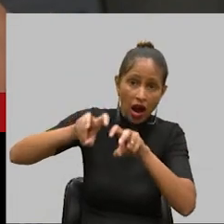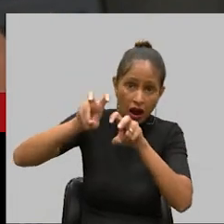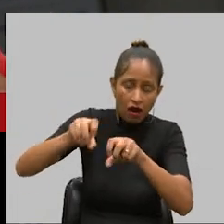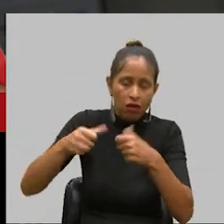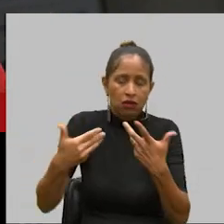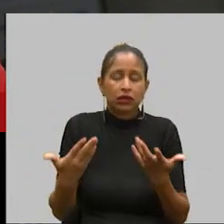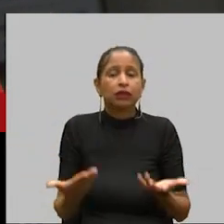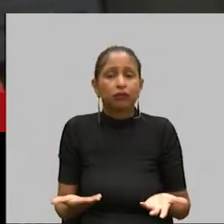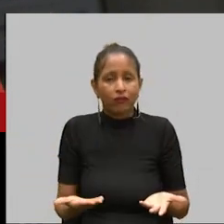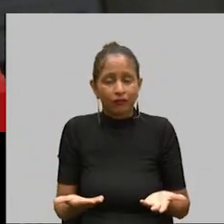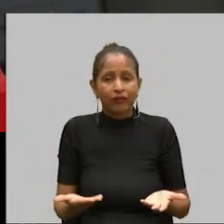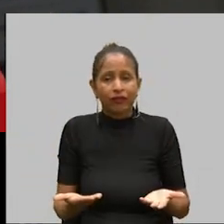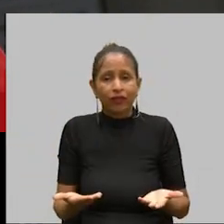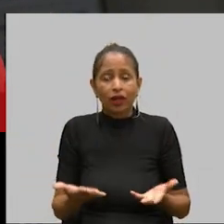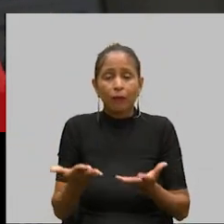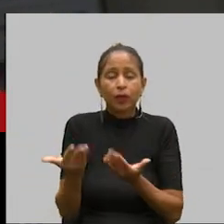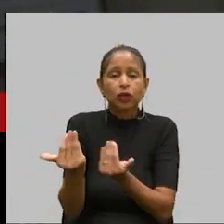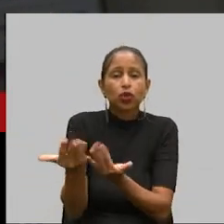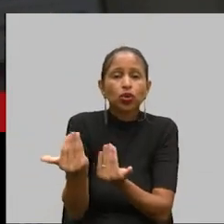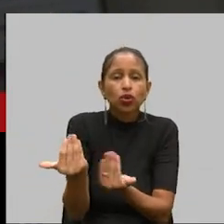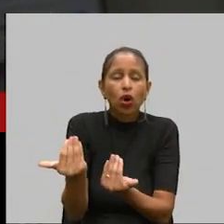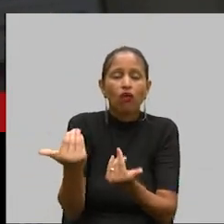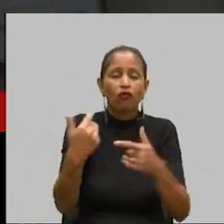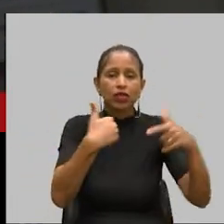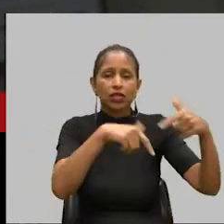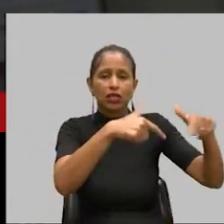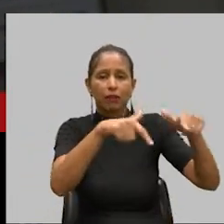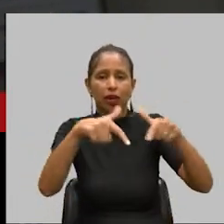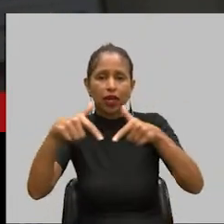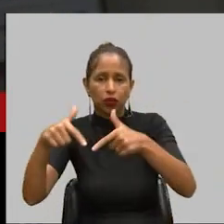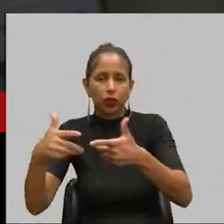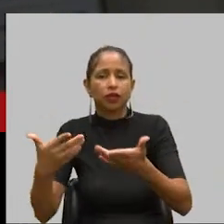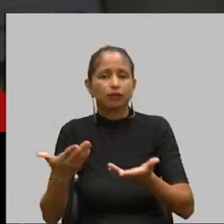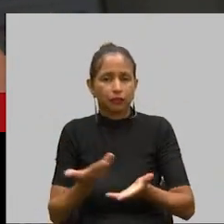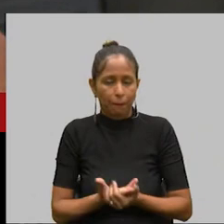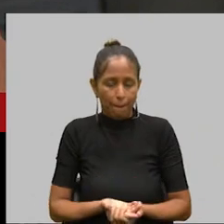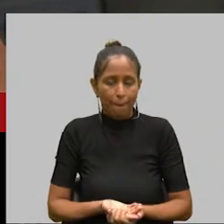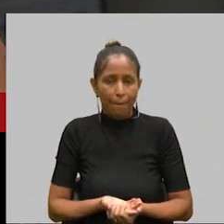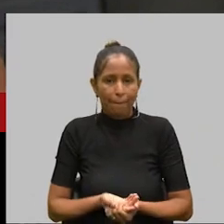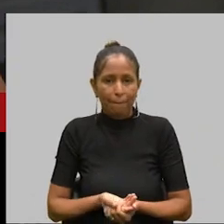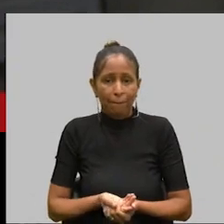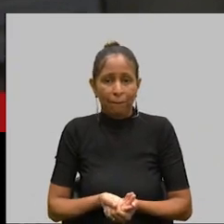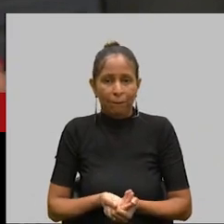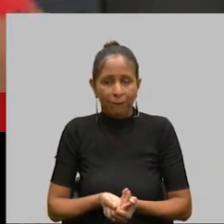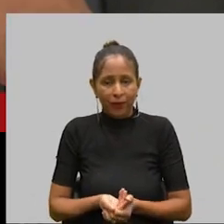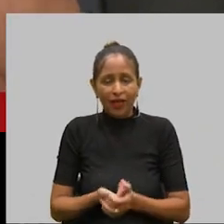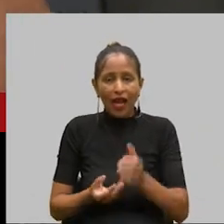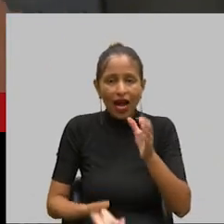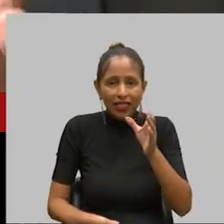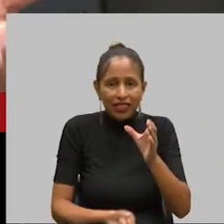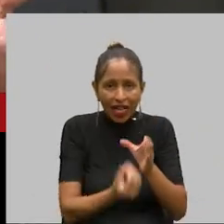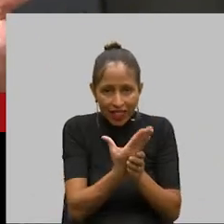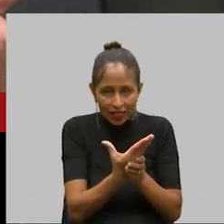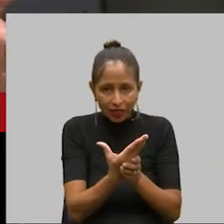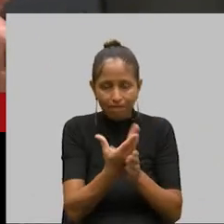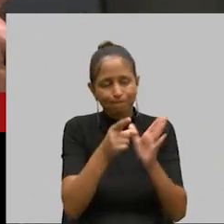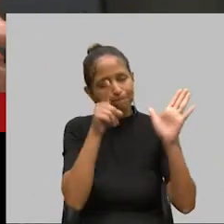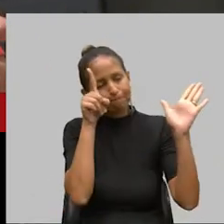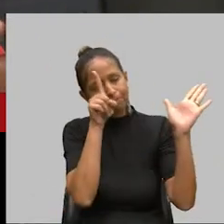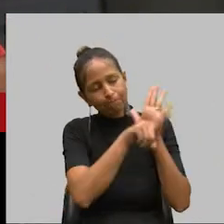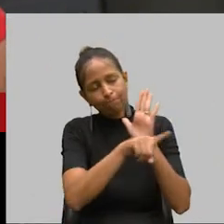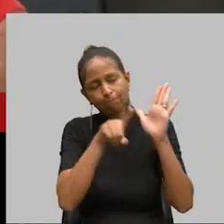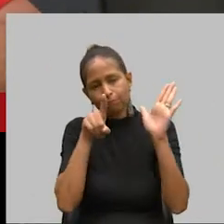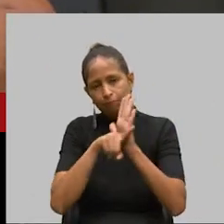do né para os jovens para os trabalhadores e tal e tal a educação do campo nasce questionando